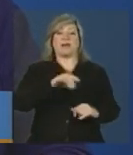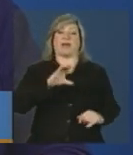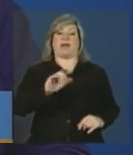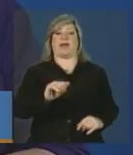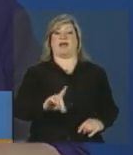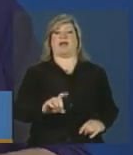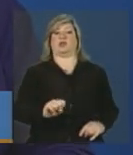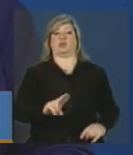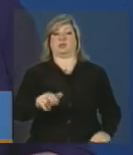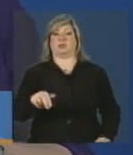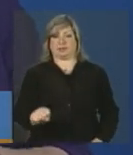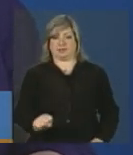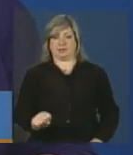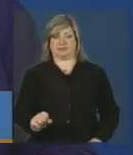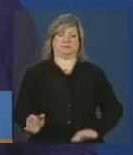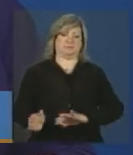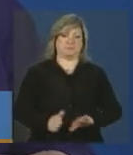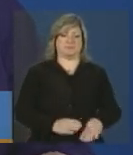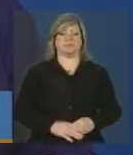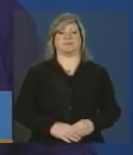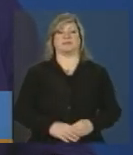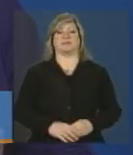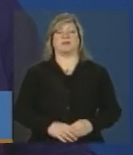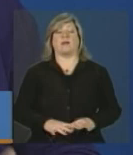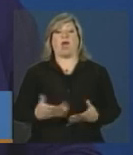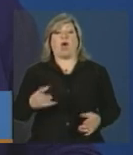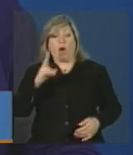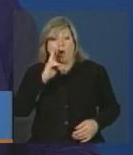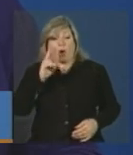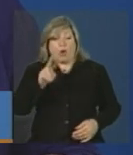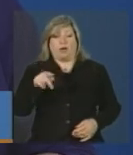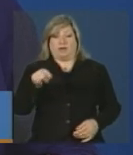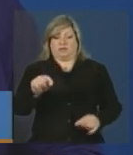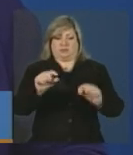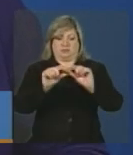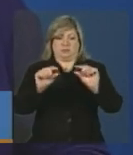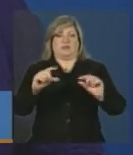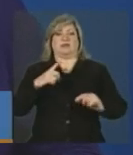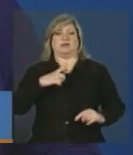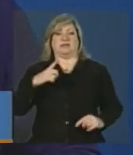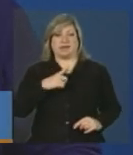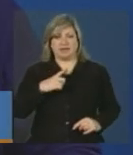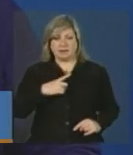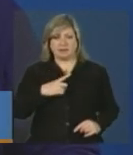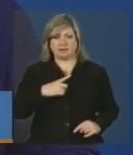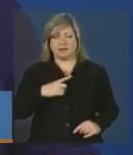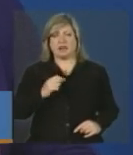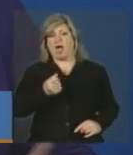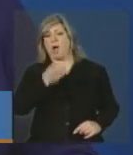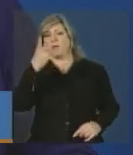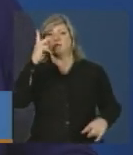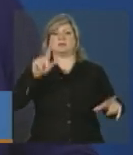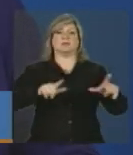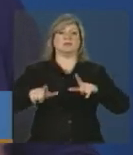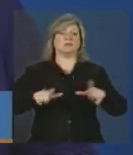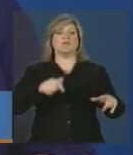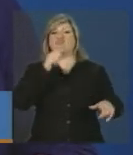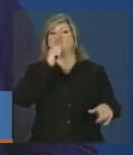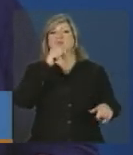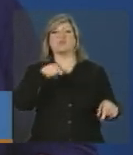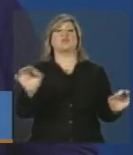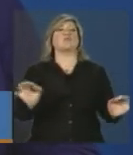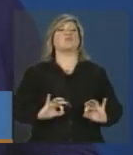CadSuas. Bem, e aí, ao olhar ali e ver que tem algum trabalhador que não está mais no